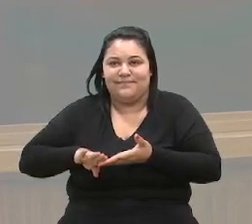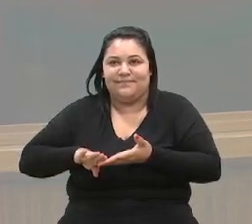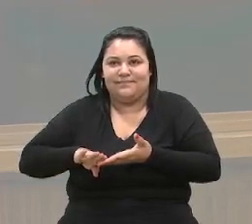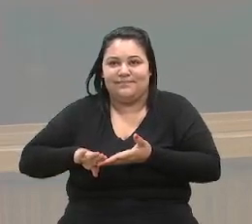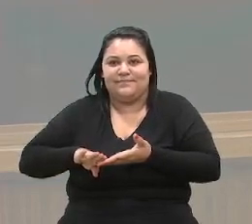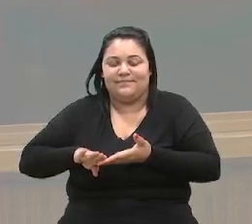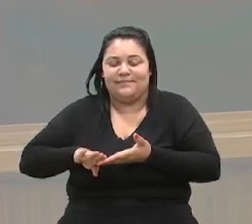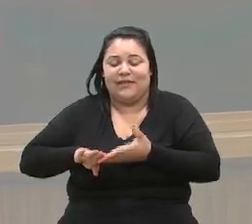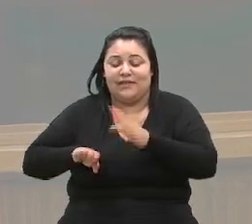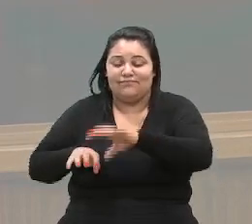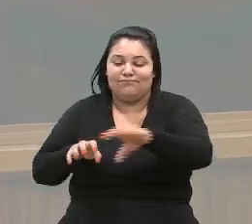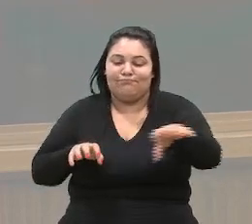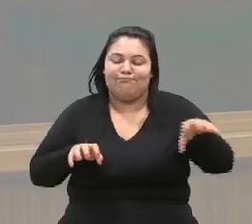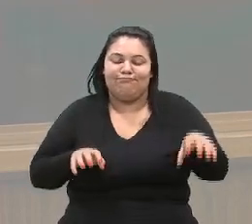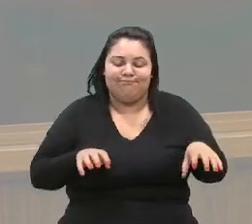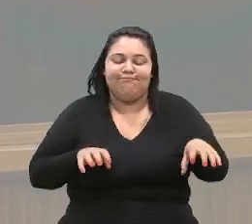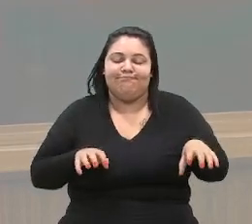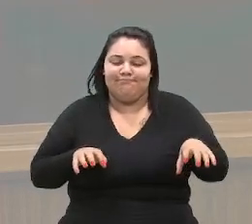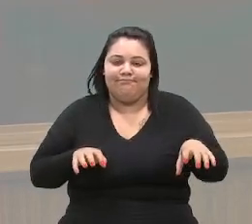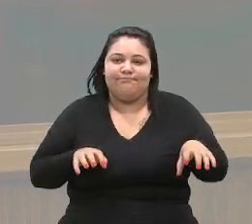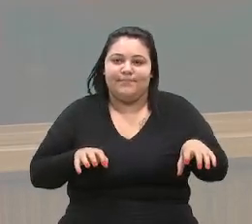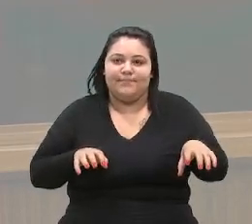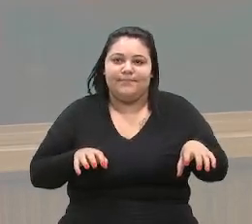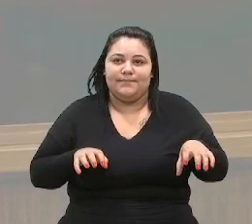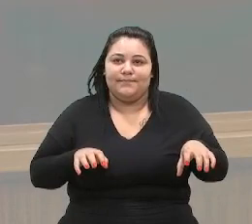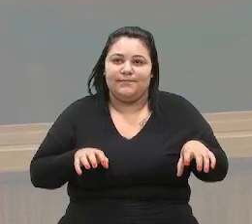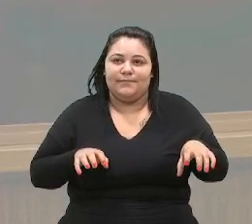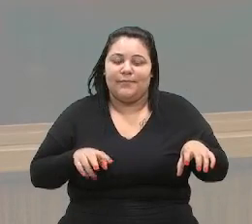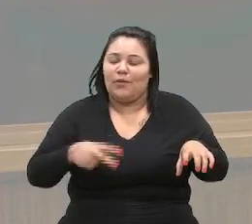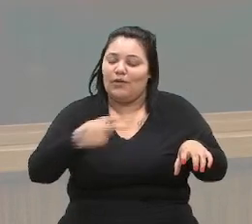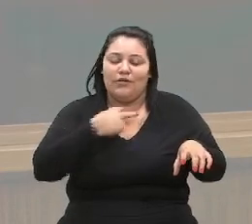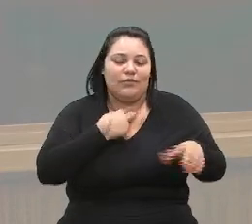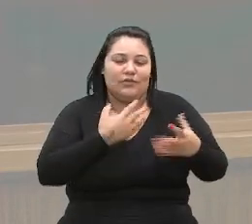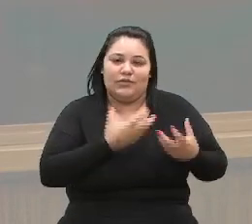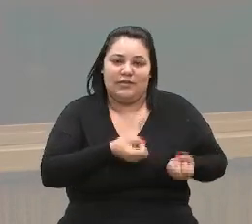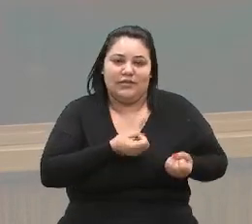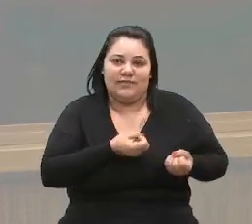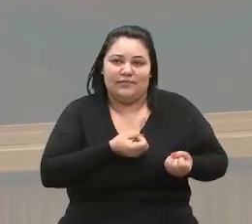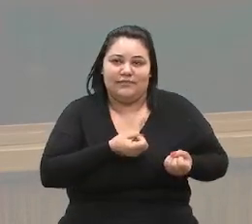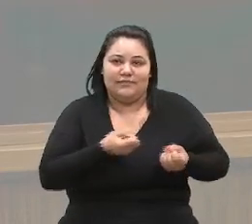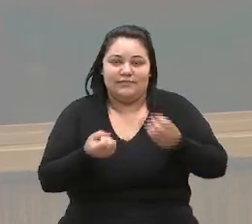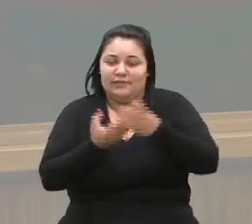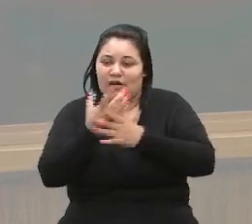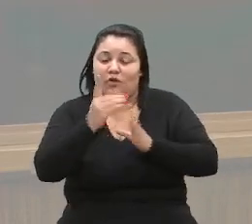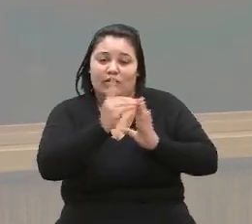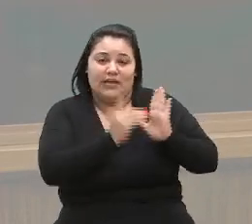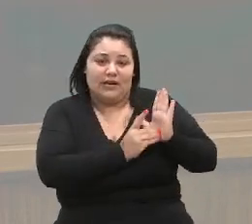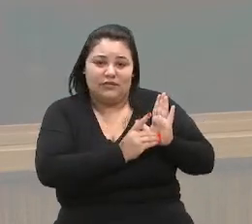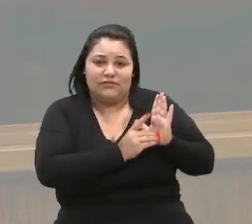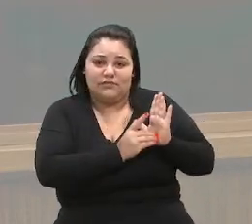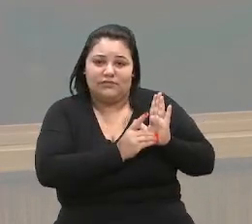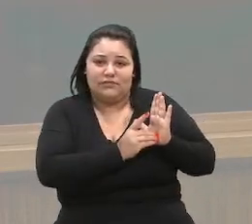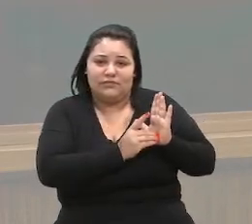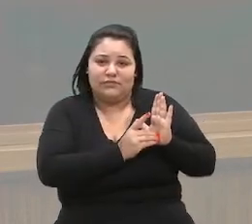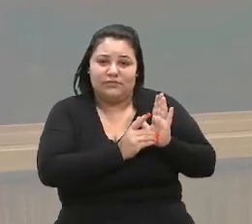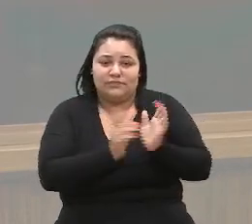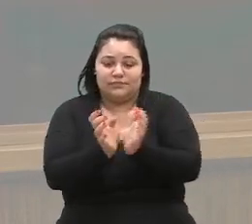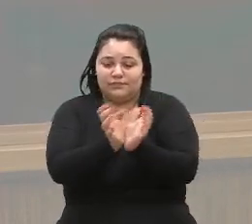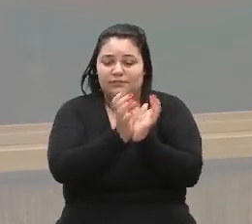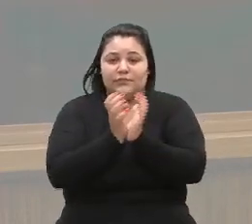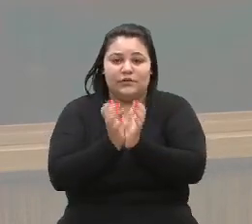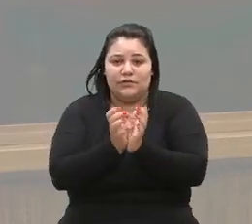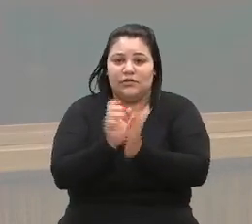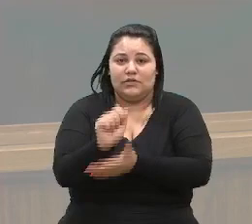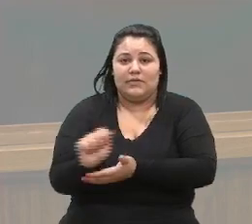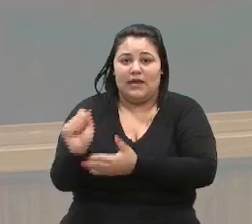setores estratégicos. Então, é inadmissível que, uma forma de decreto, as bancadas na Assembleia